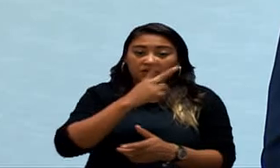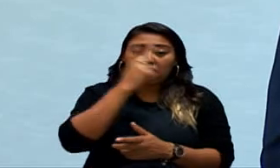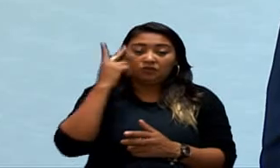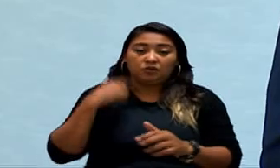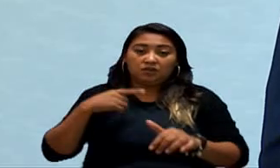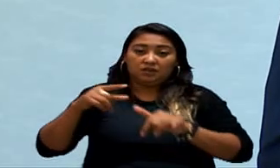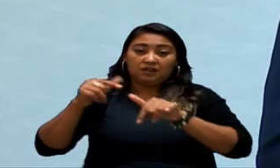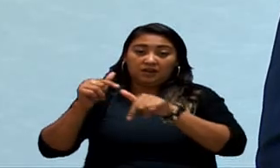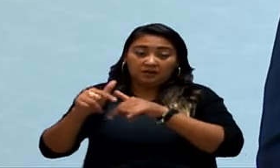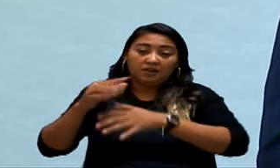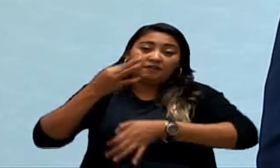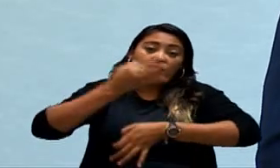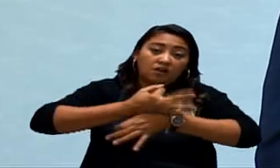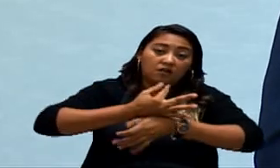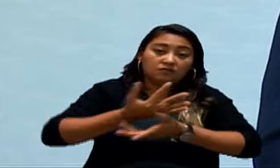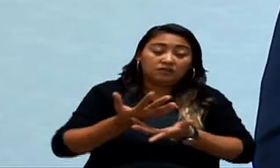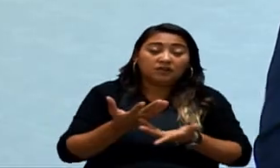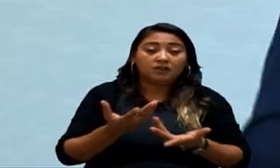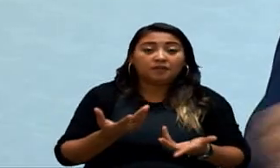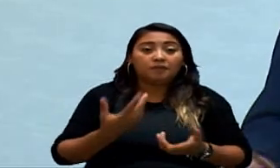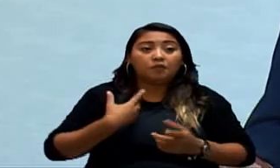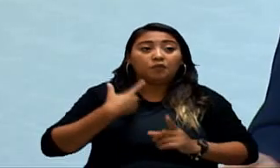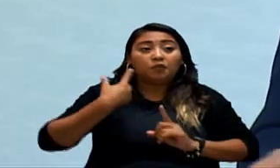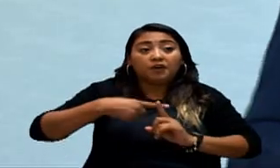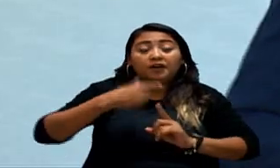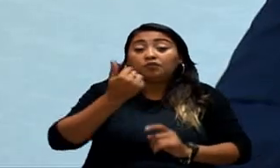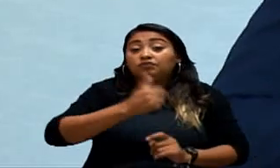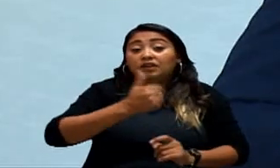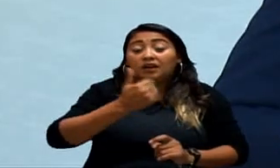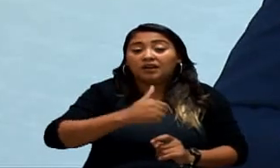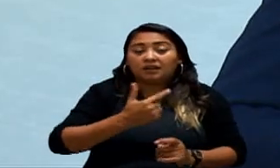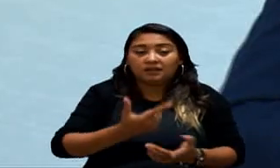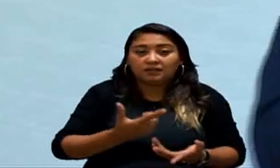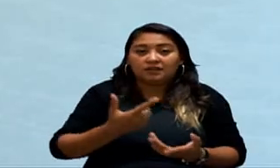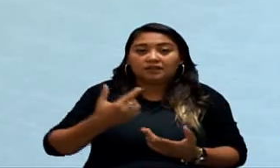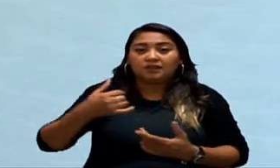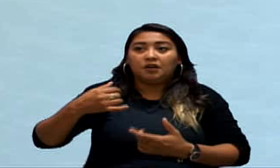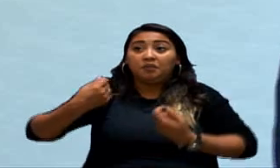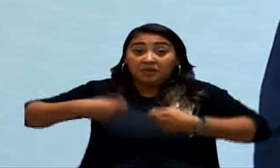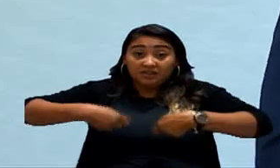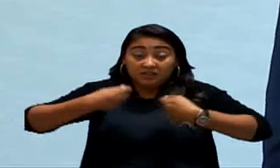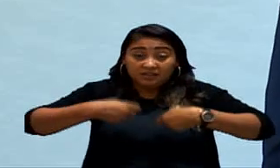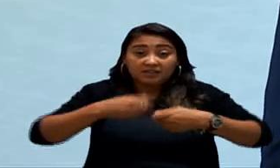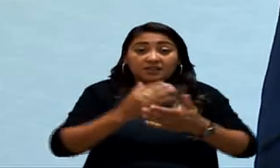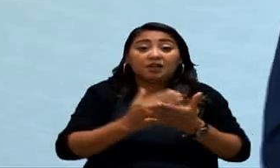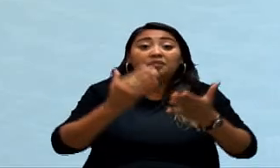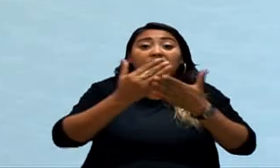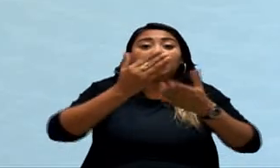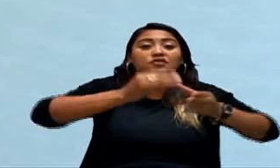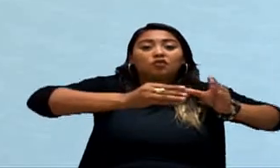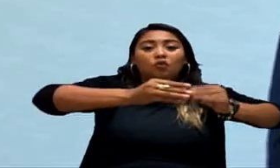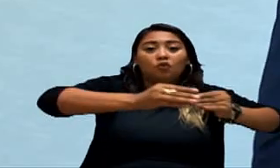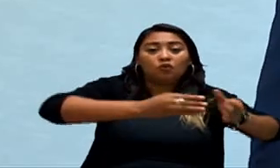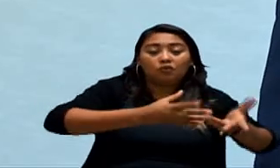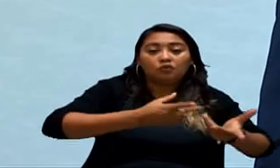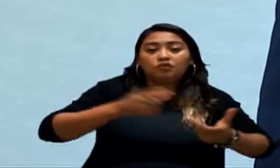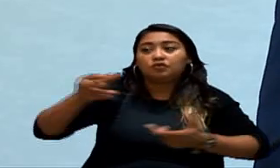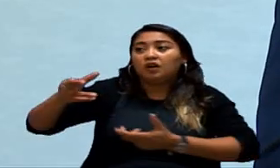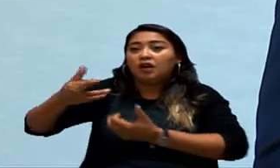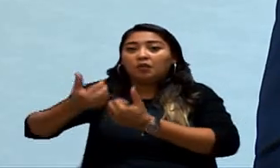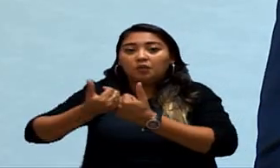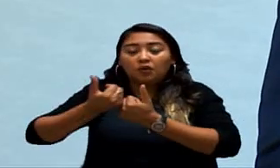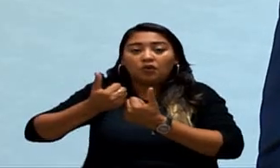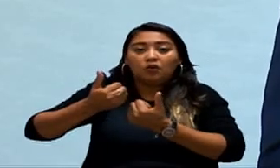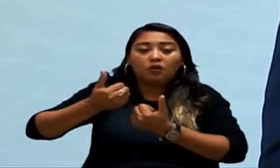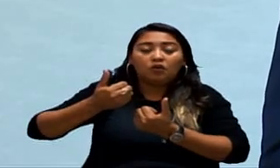estão faltando, né, no sentido de não ter, né, da necessidade de abrir mais concurso, repor esses profissionais. É